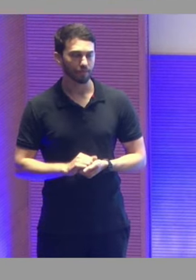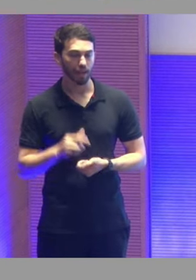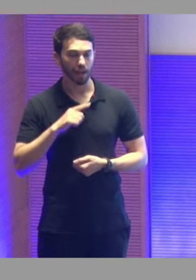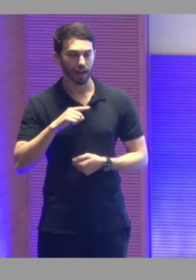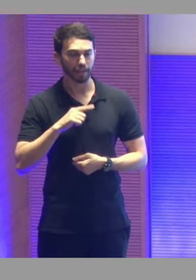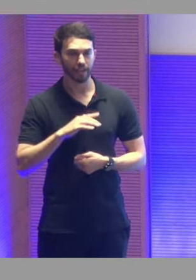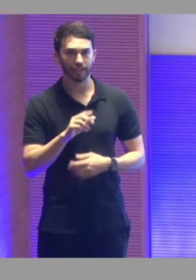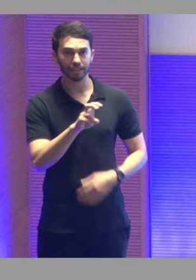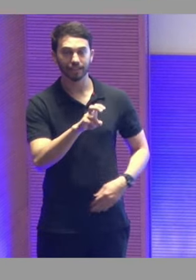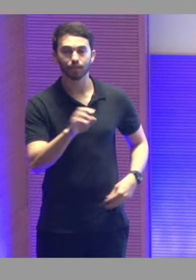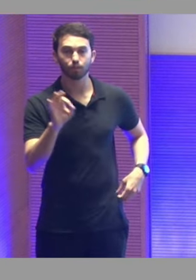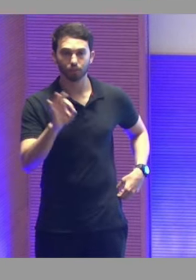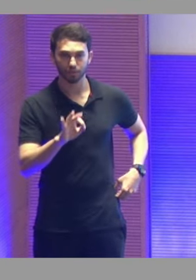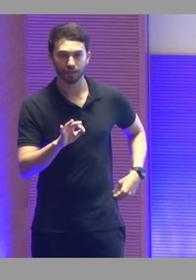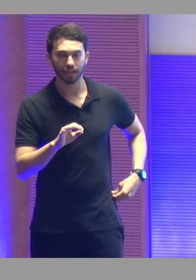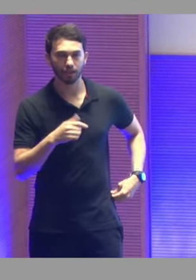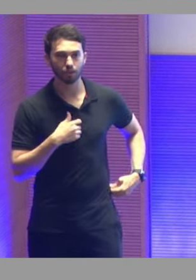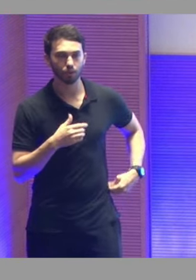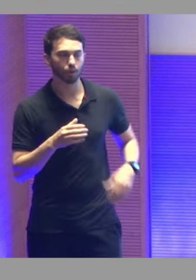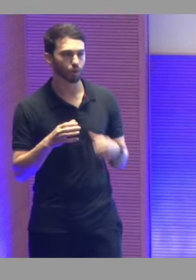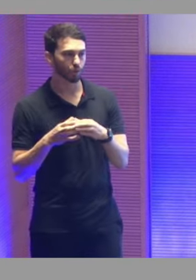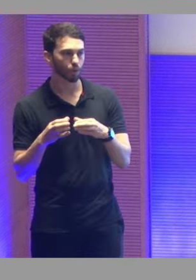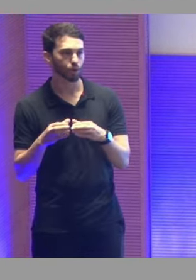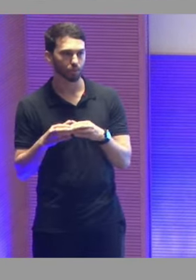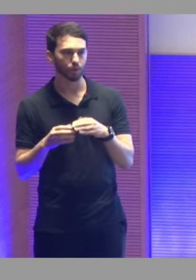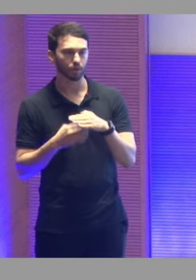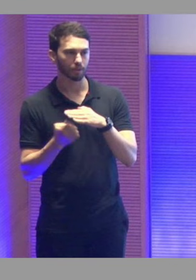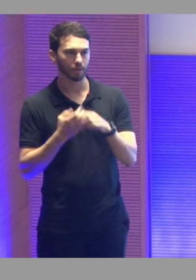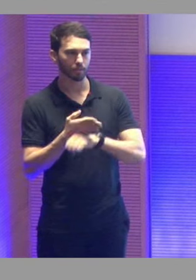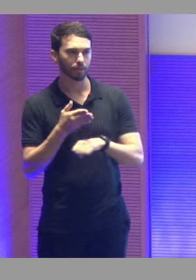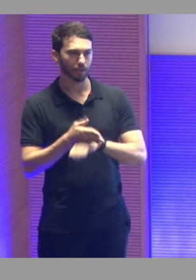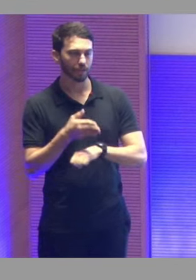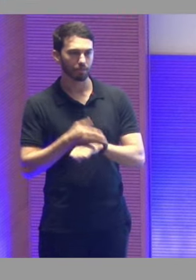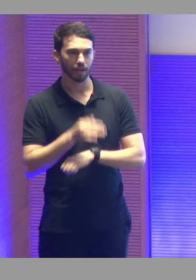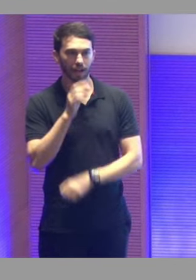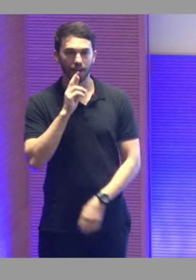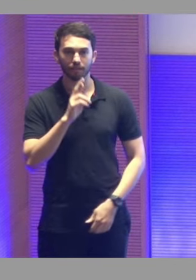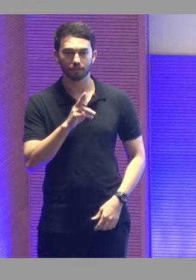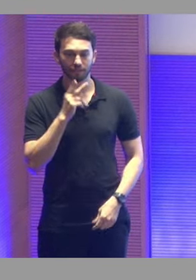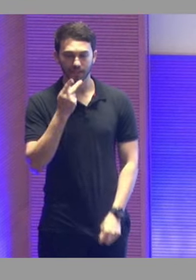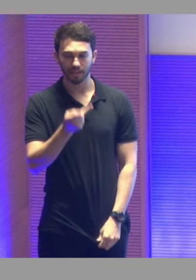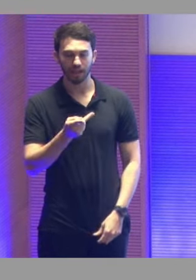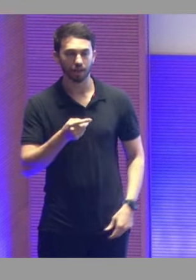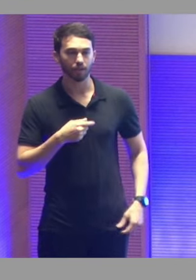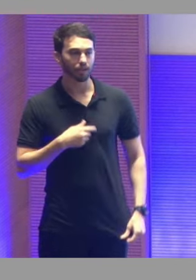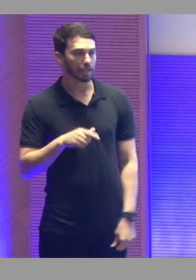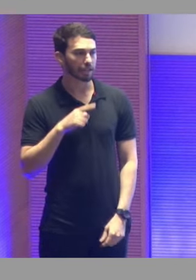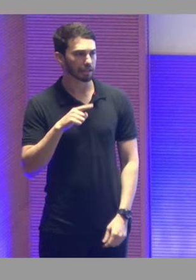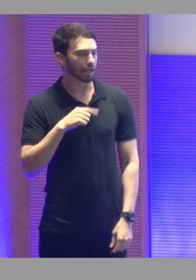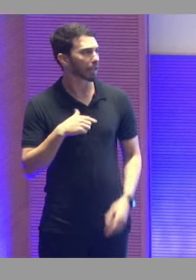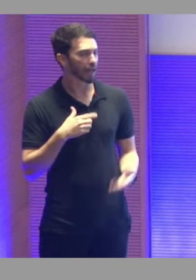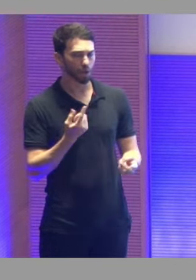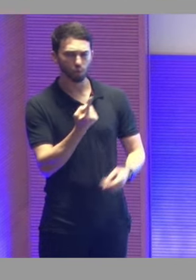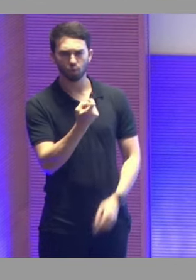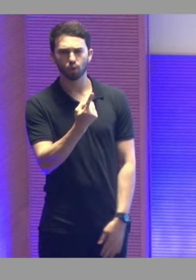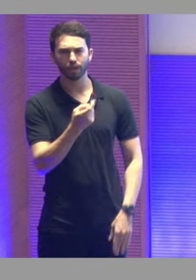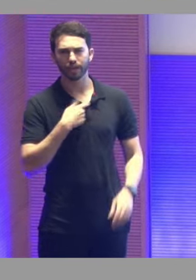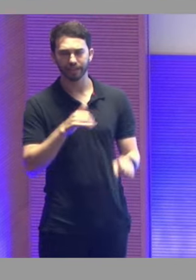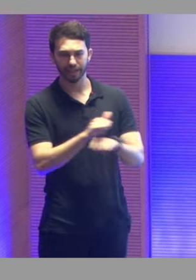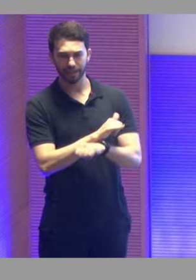gente teve ali só 5% do do dos membros que responderam dizendo que vão ter isso como a única estratégia de descarbonização da